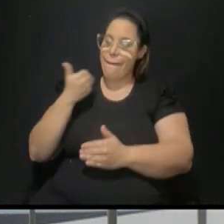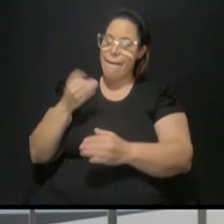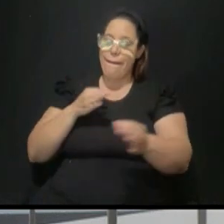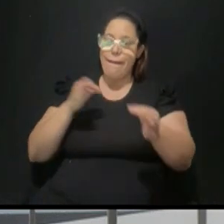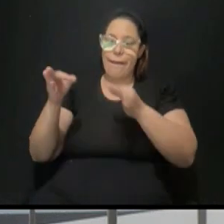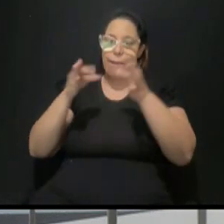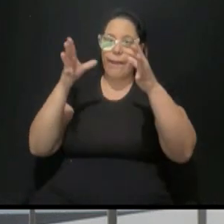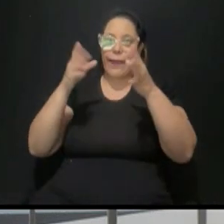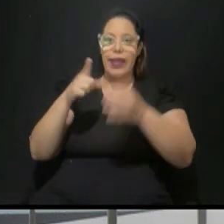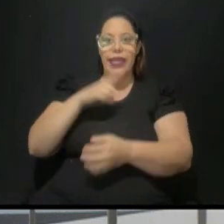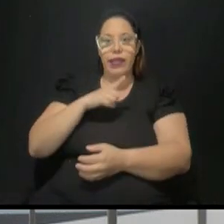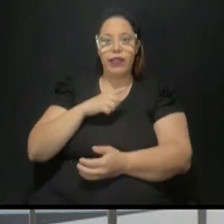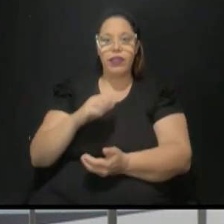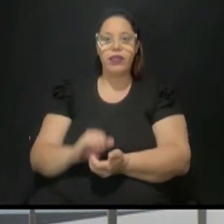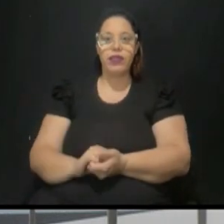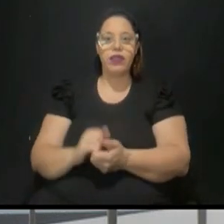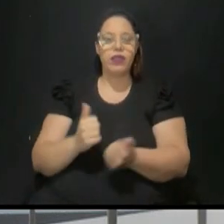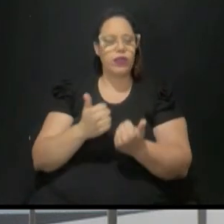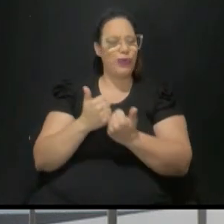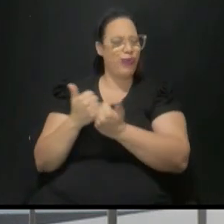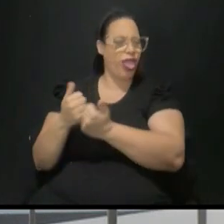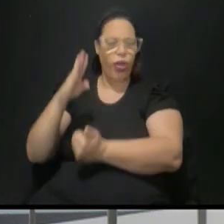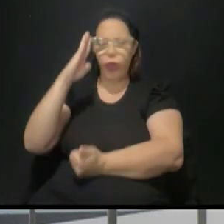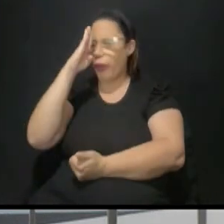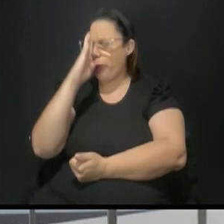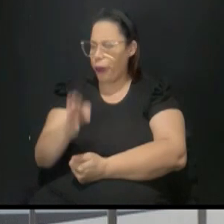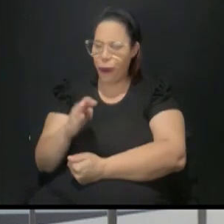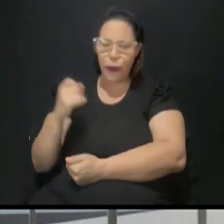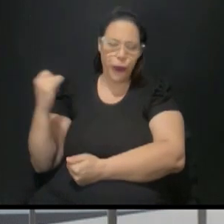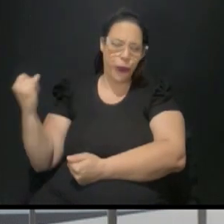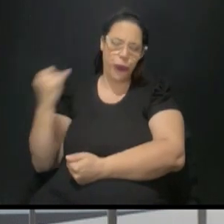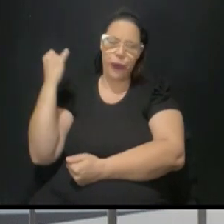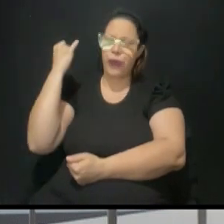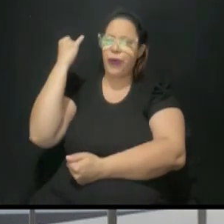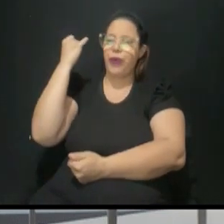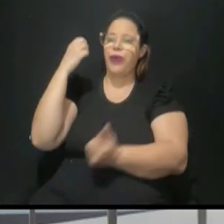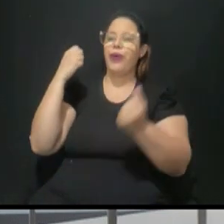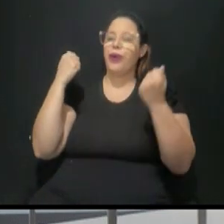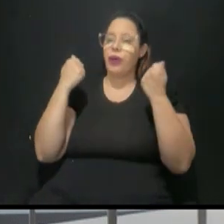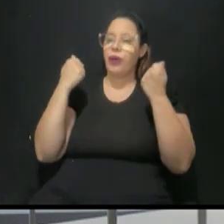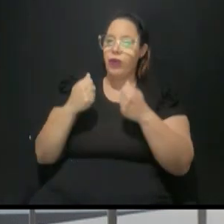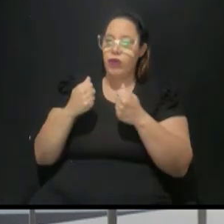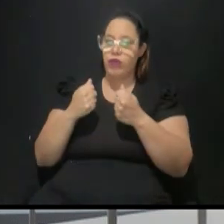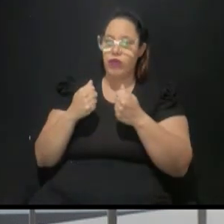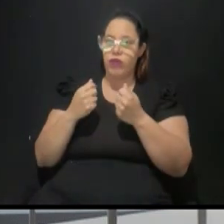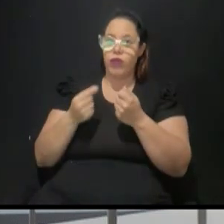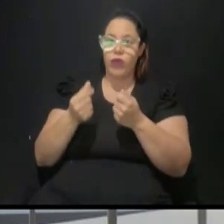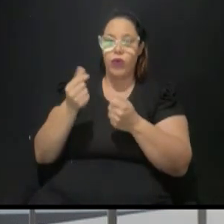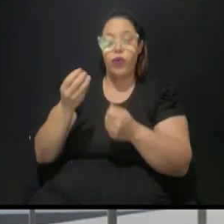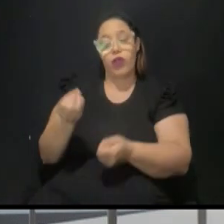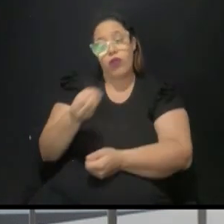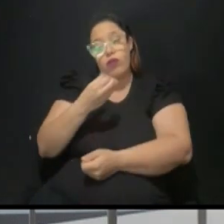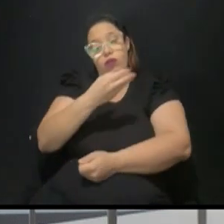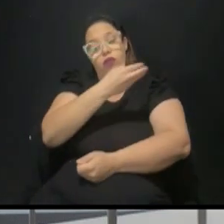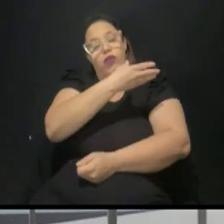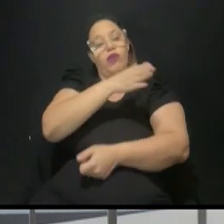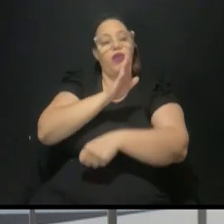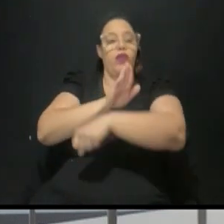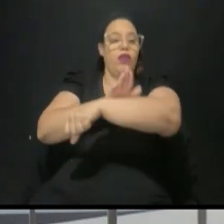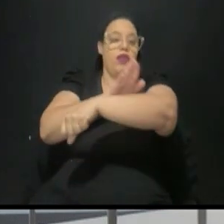Esse apoio é fundamental para que a gente possa custear a viagem, né, ajudar o atleta no